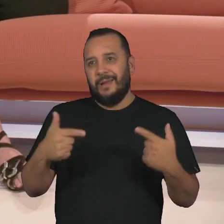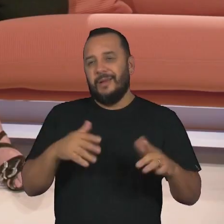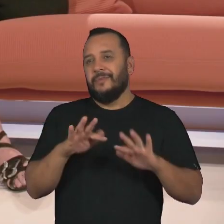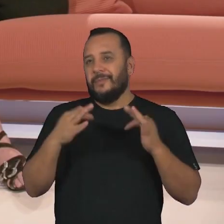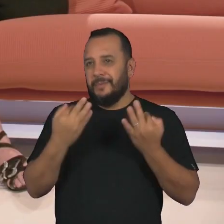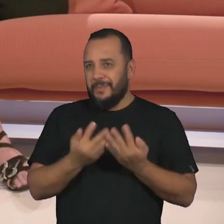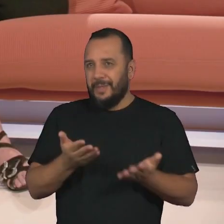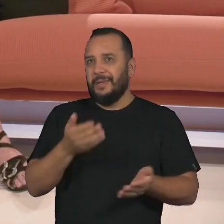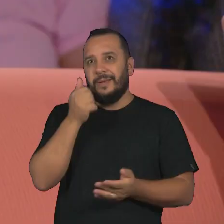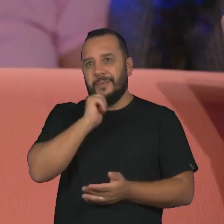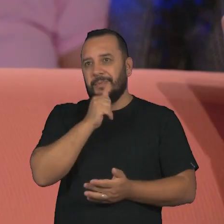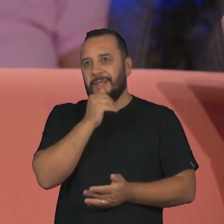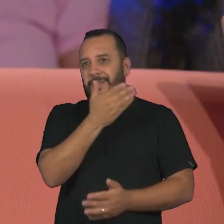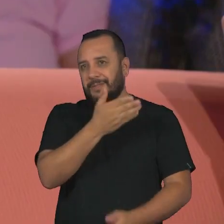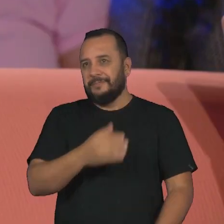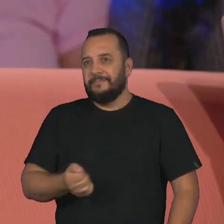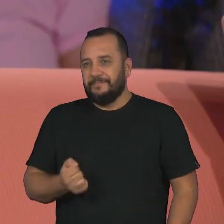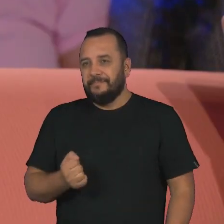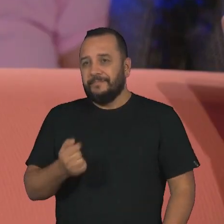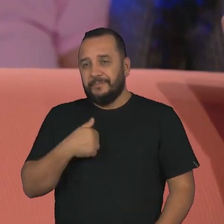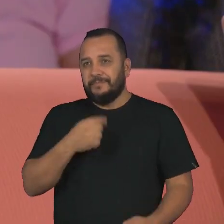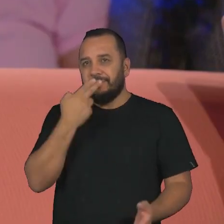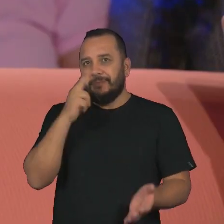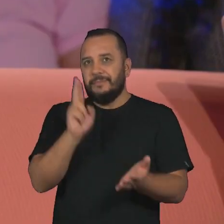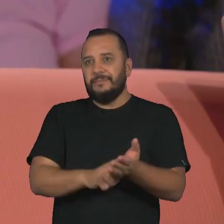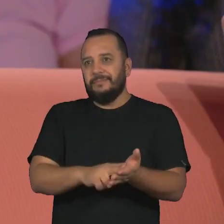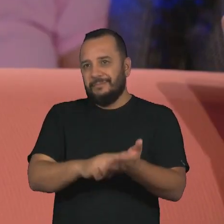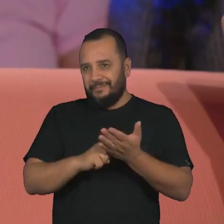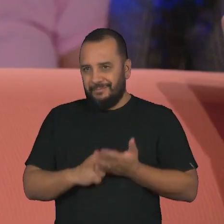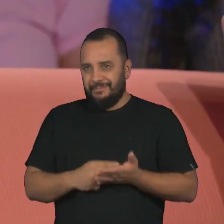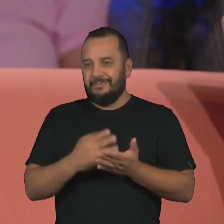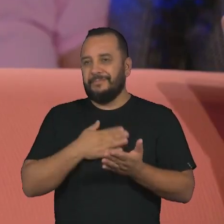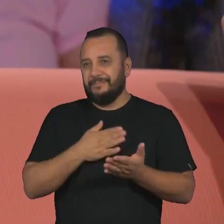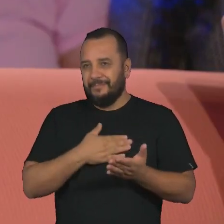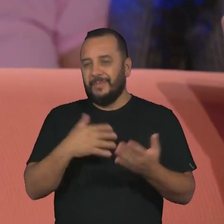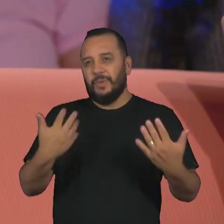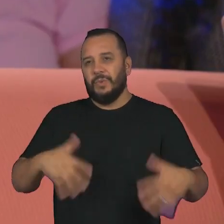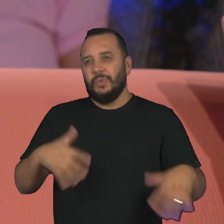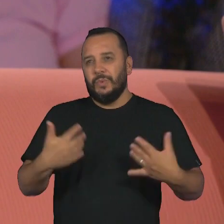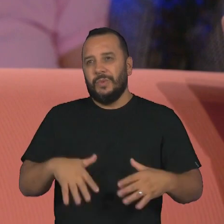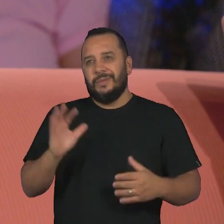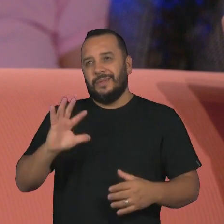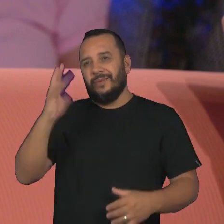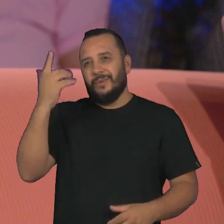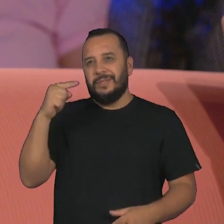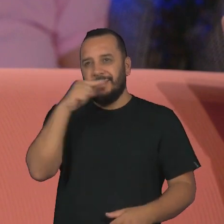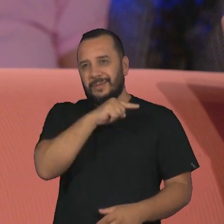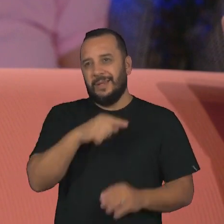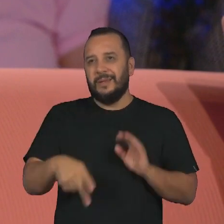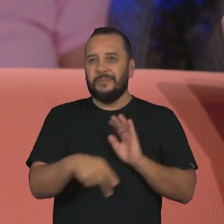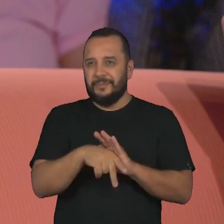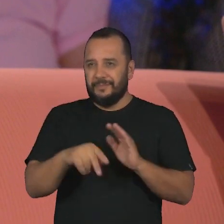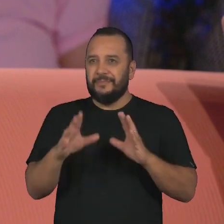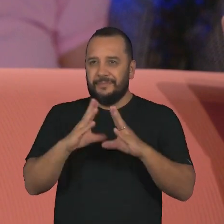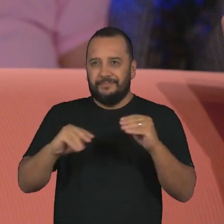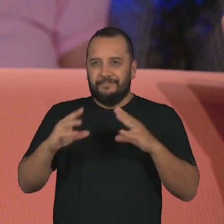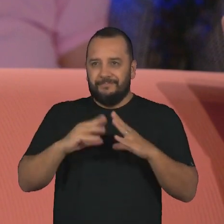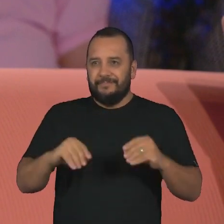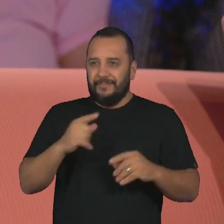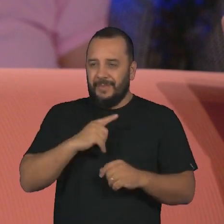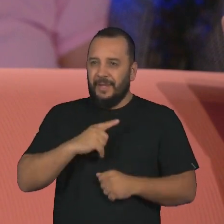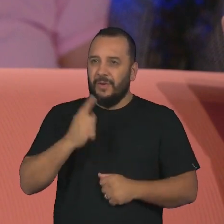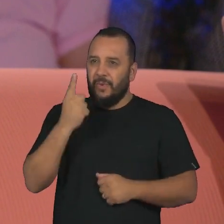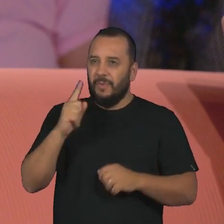familiares, a mãe. E ela mandou uma carta para a gente, muito forte, sobre o que estava acontecendo lá. E só tem uma frase